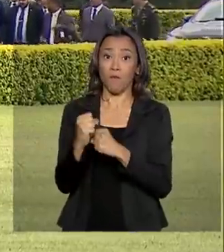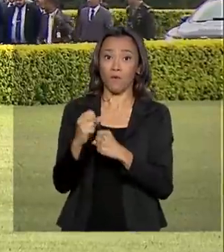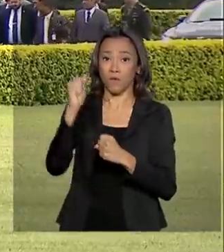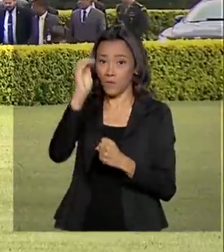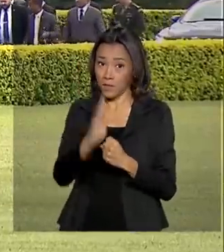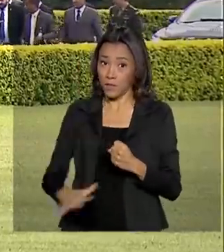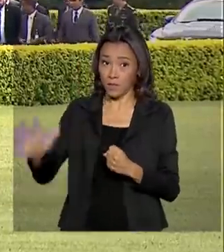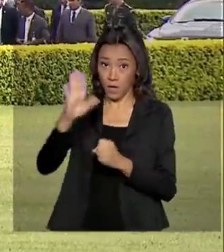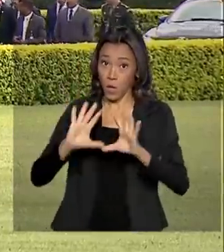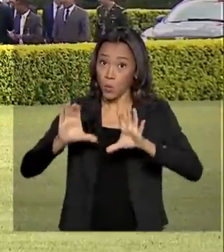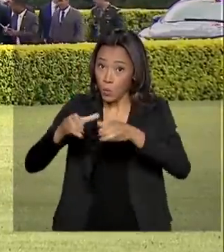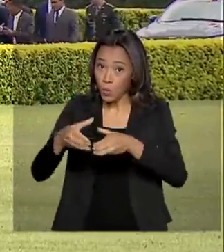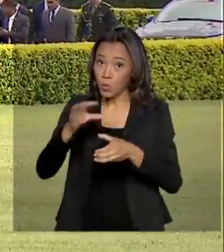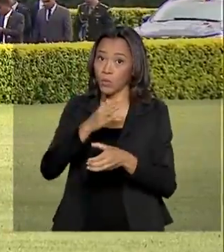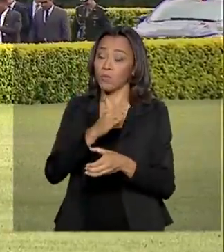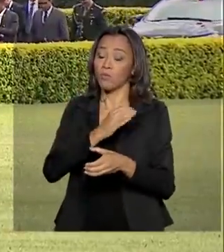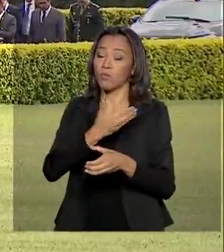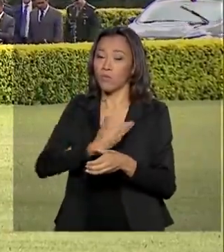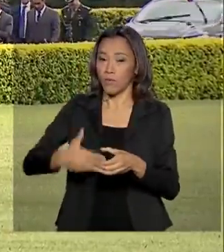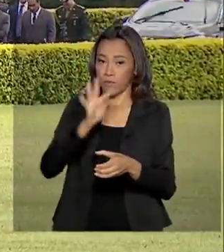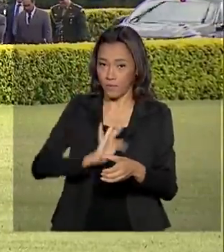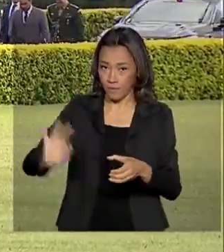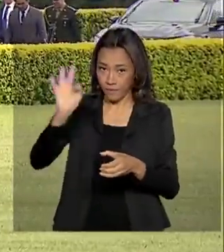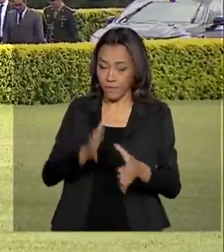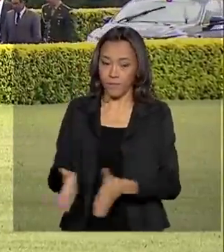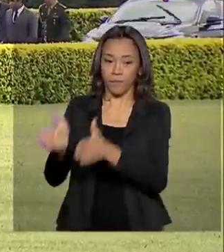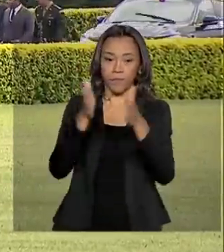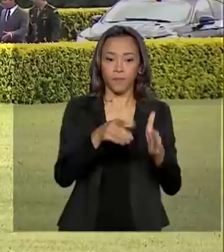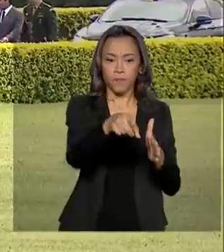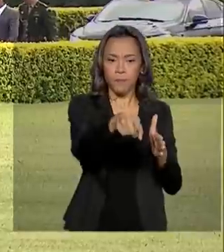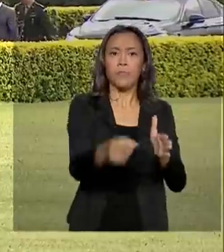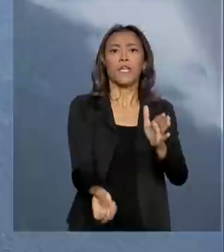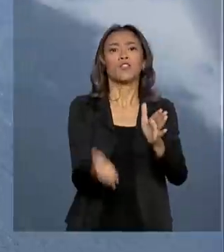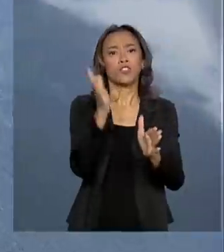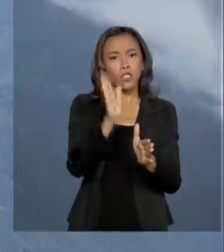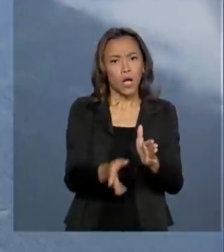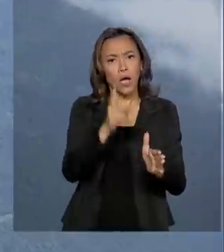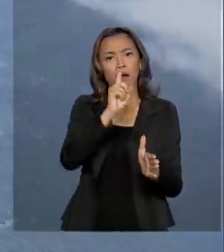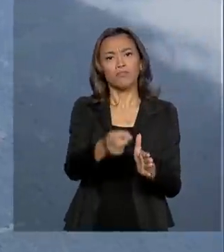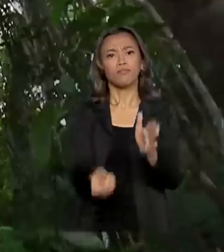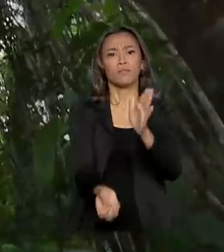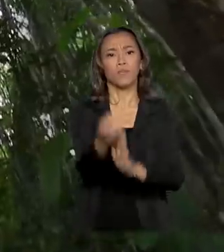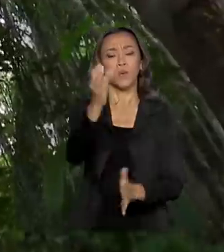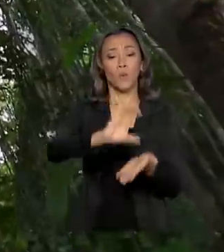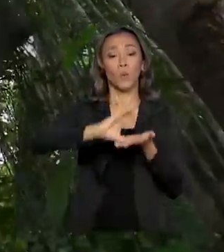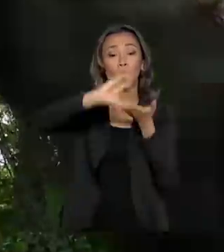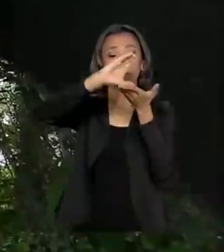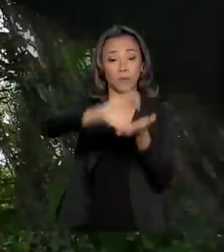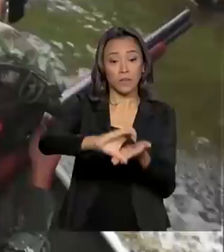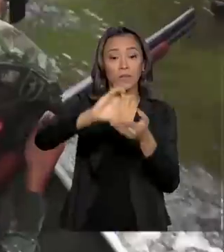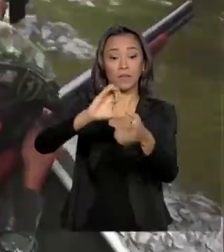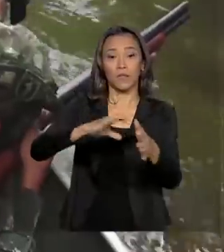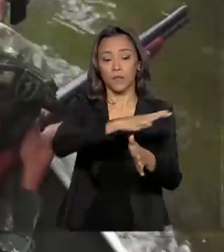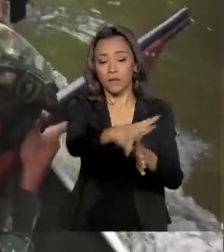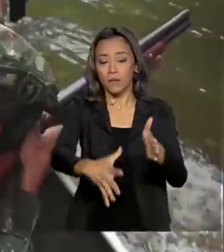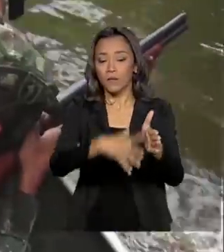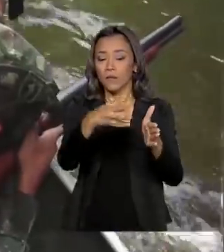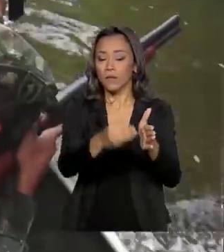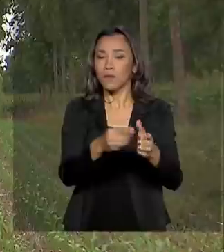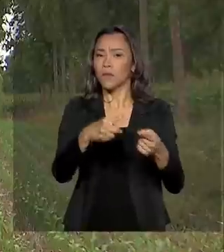presidente jair bolsonaro determinou a criação do conselho da amazônia que vai coordenar ações voltadas à proteção